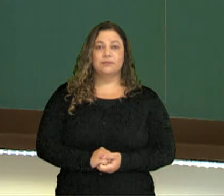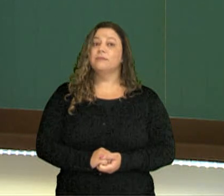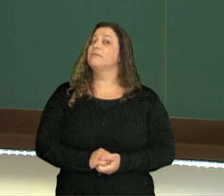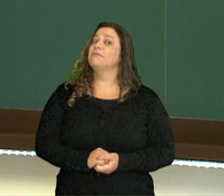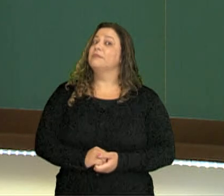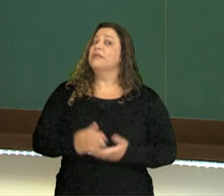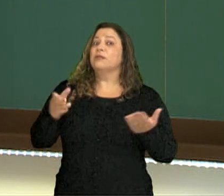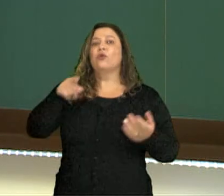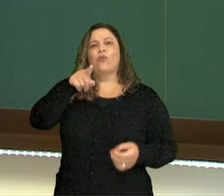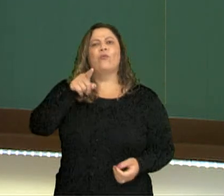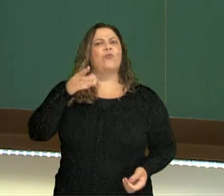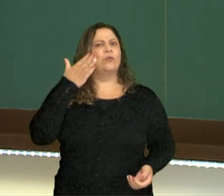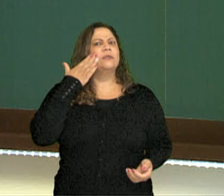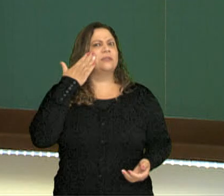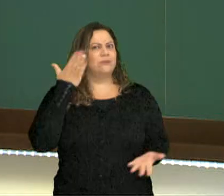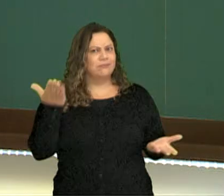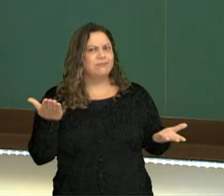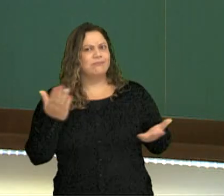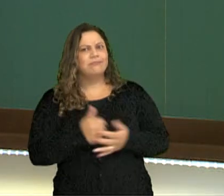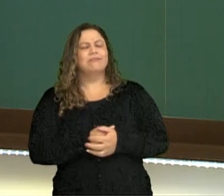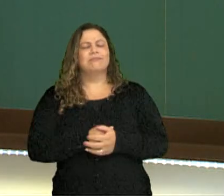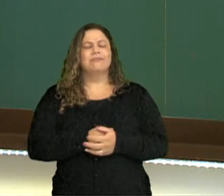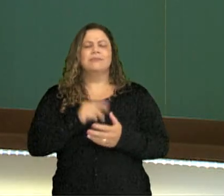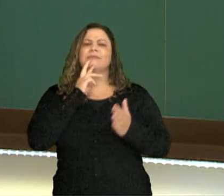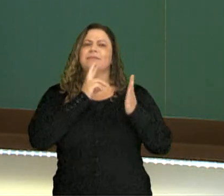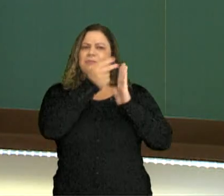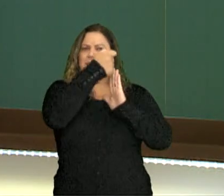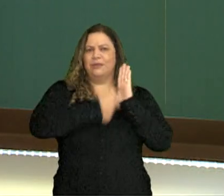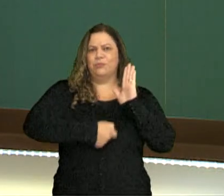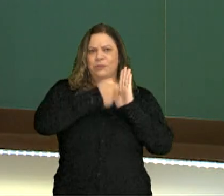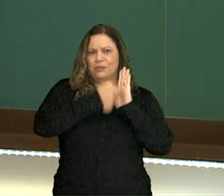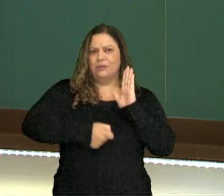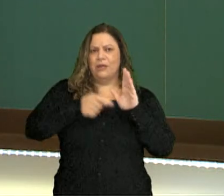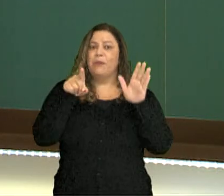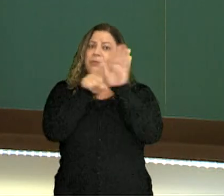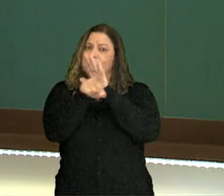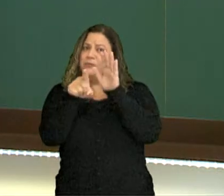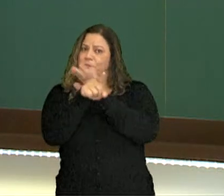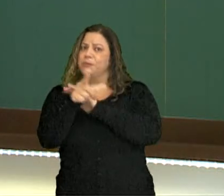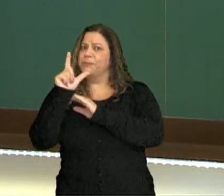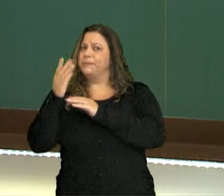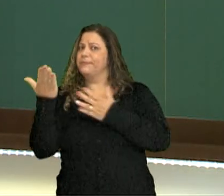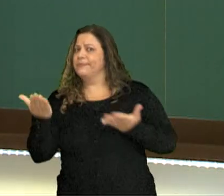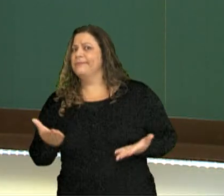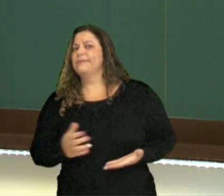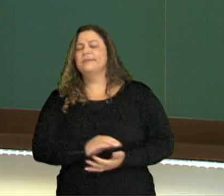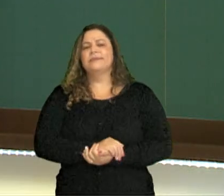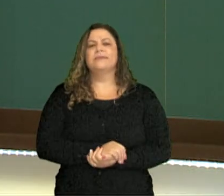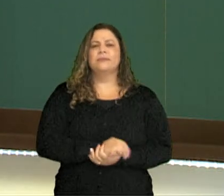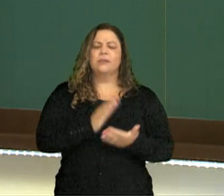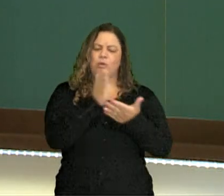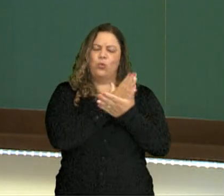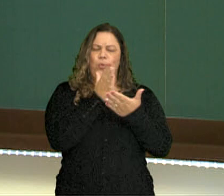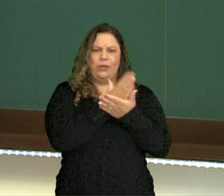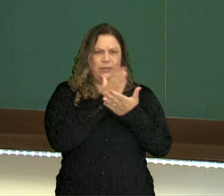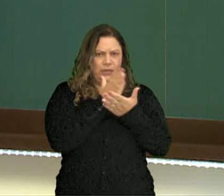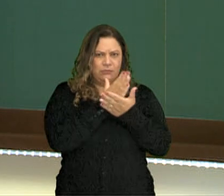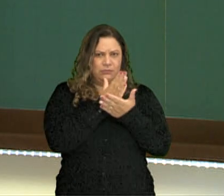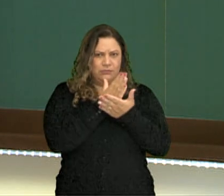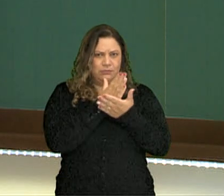Claro que você já deu conta de realizar a atividade. Mais uma perguntinha antes. O caderno está aí do